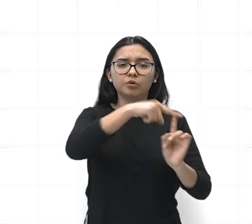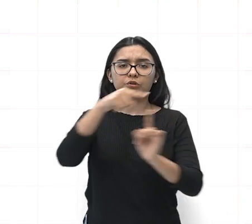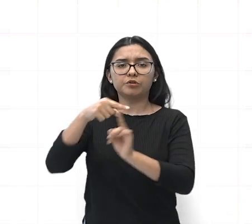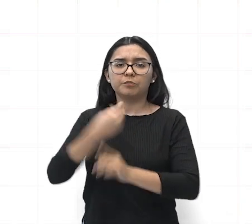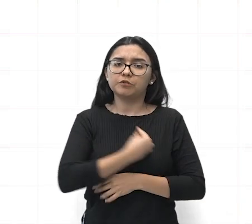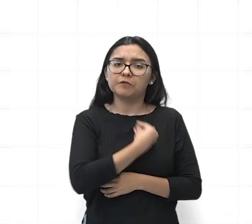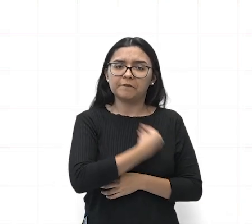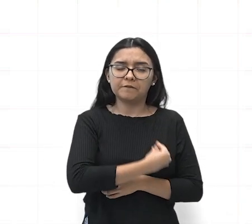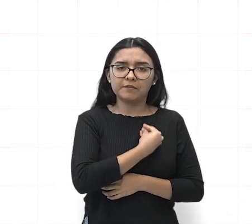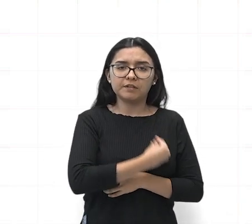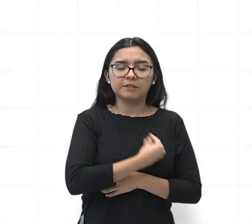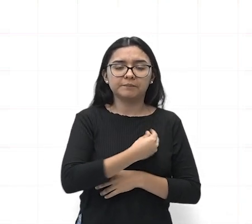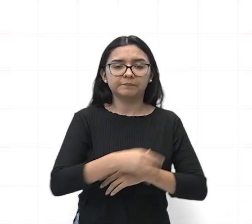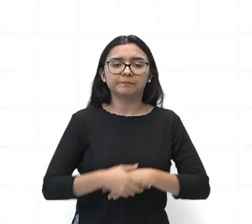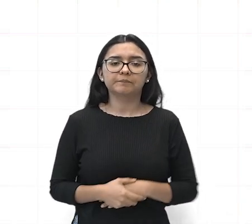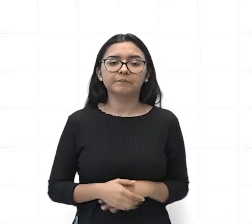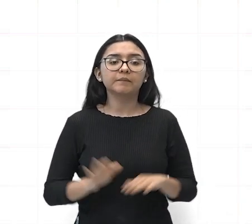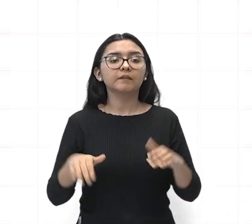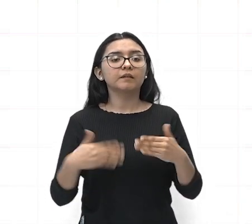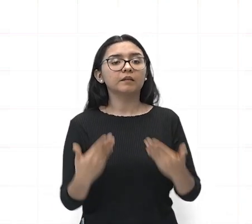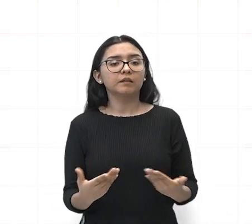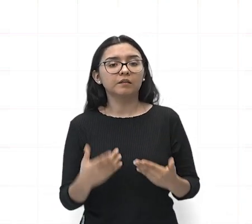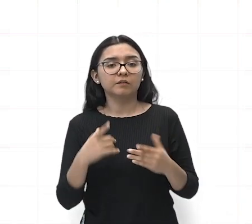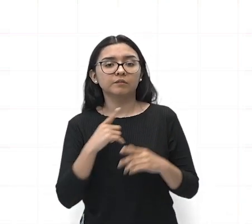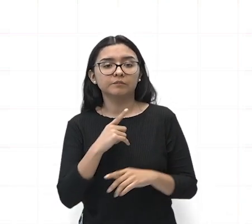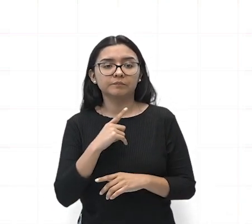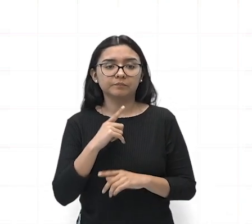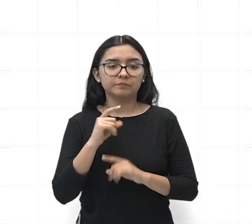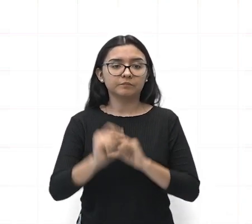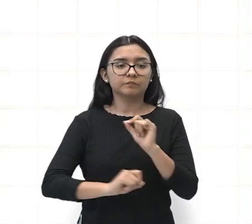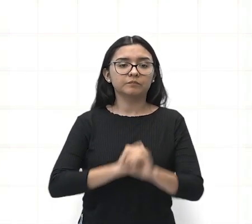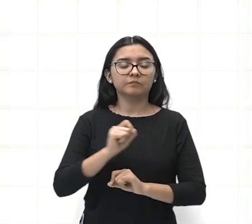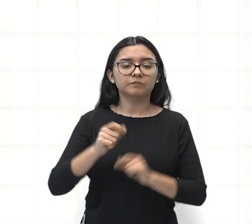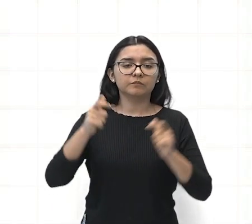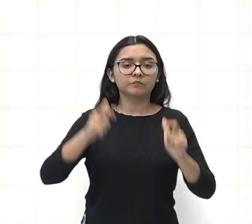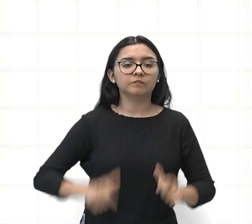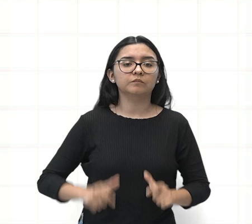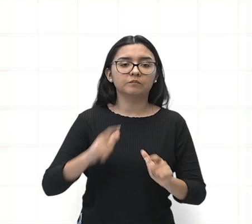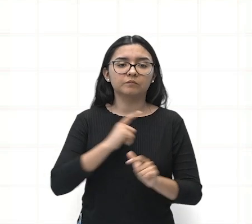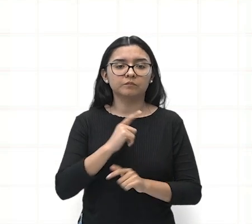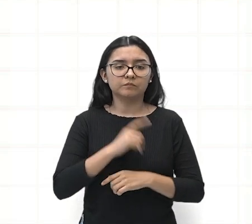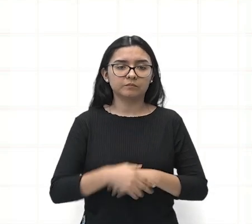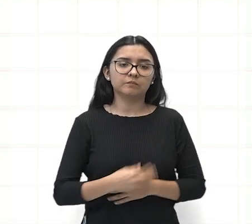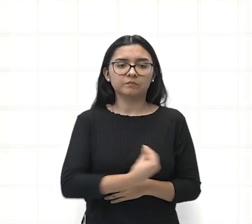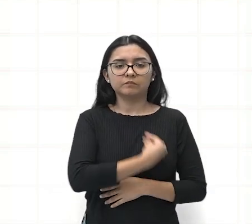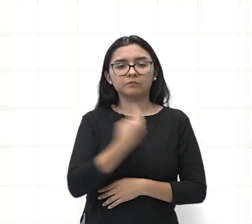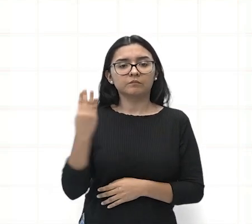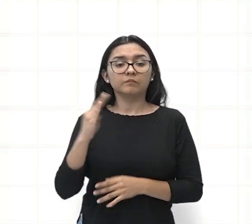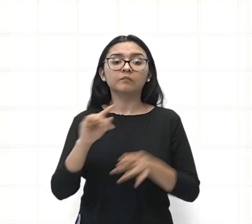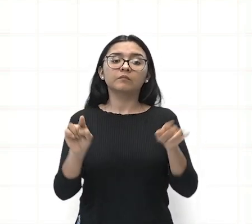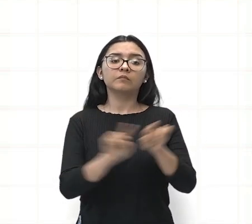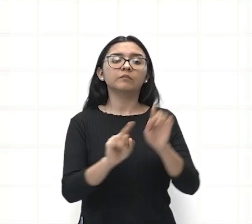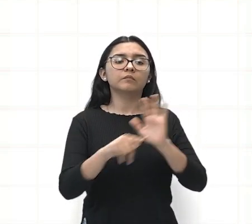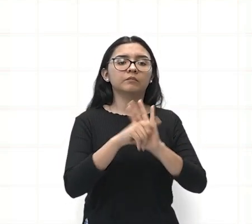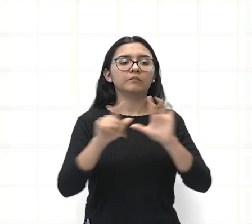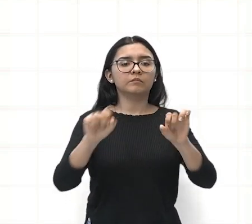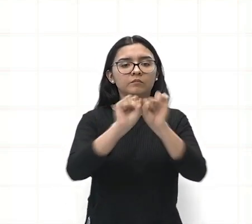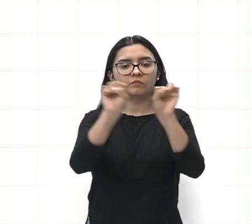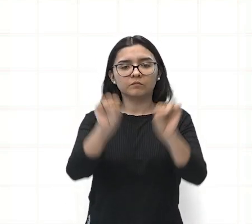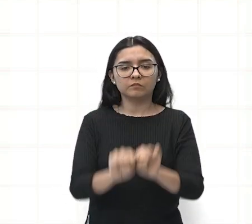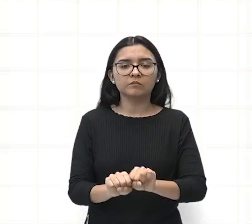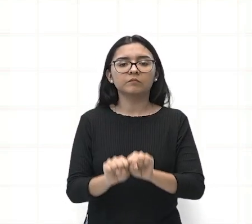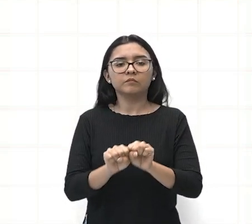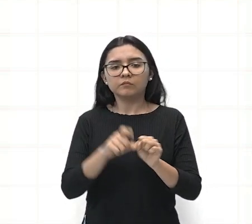de vida. Elas se encontram em todos os níveis da vida biológica e faz parte de